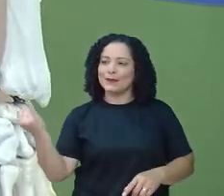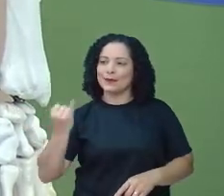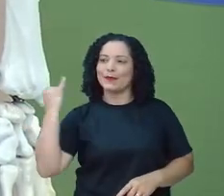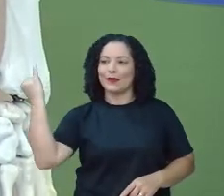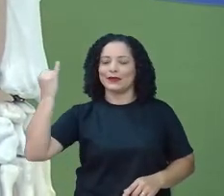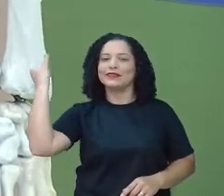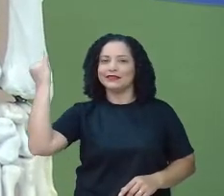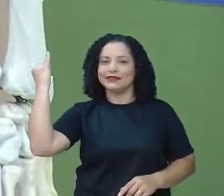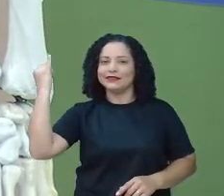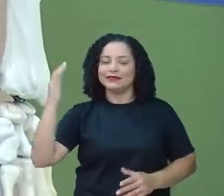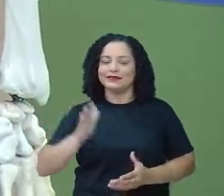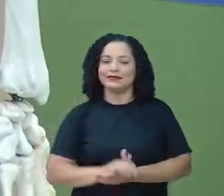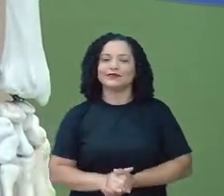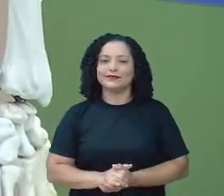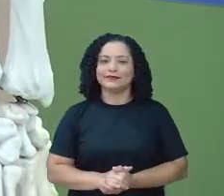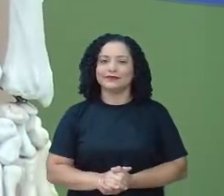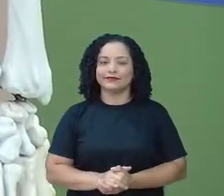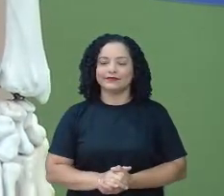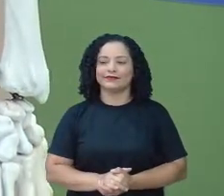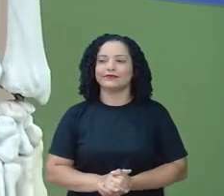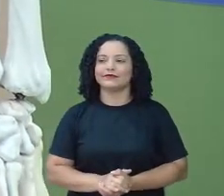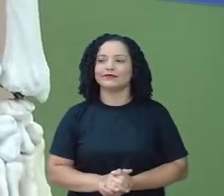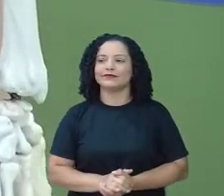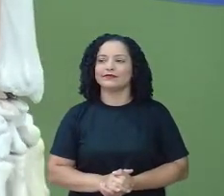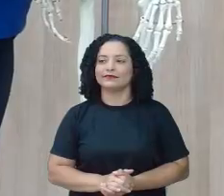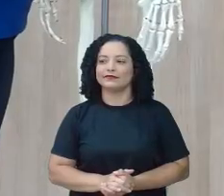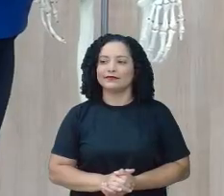falar, ok? Em